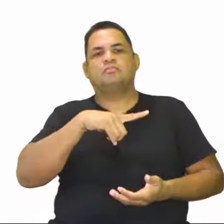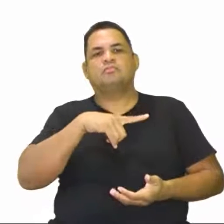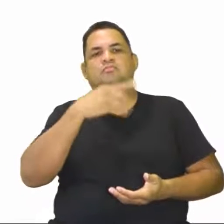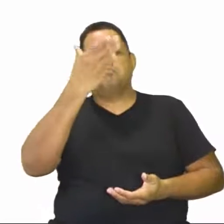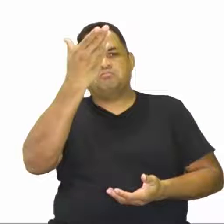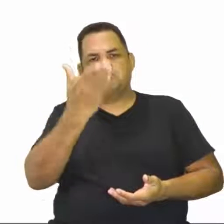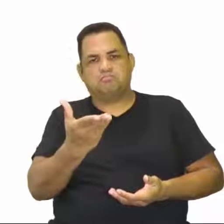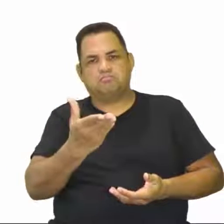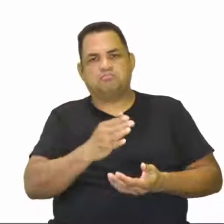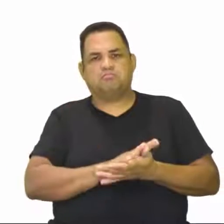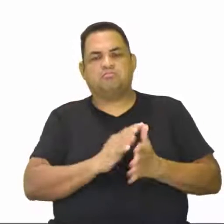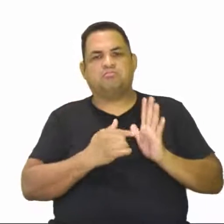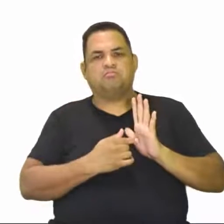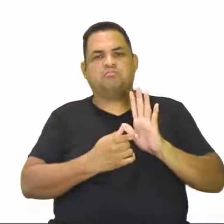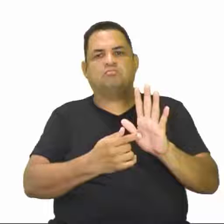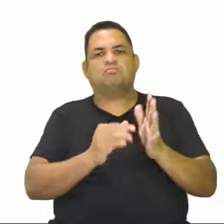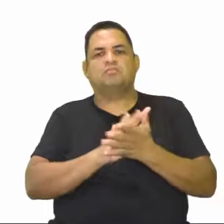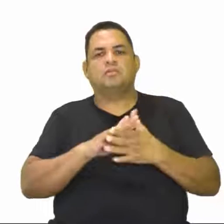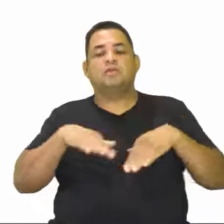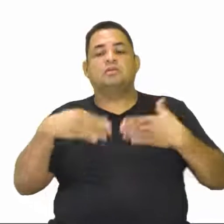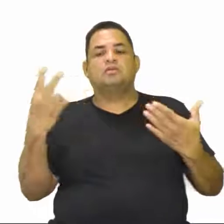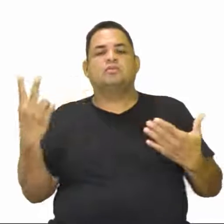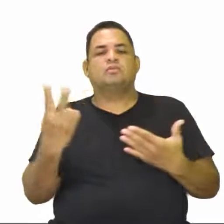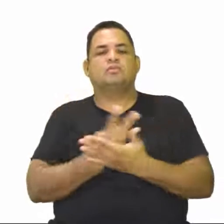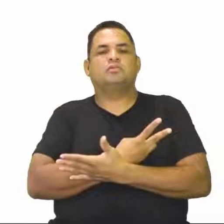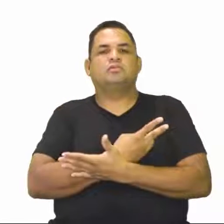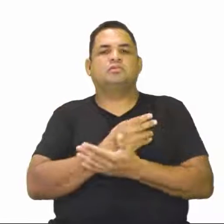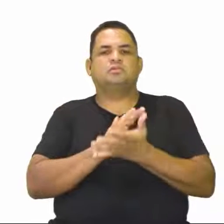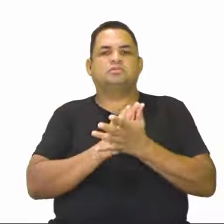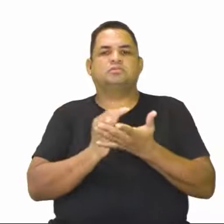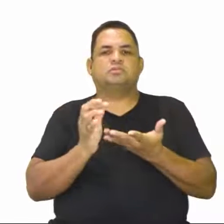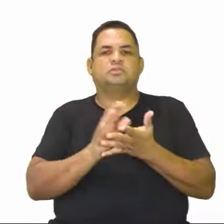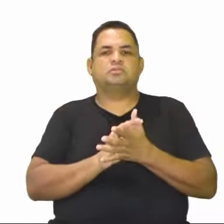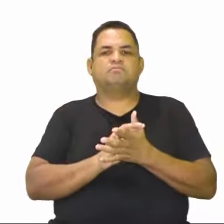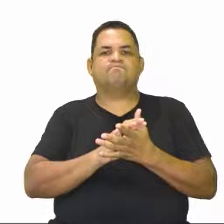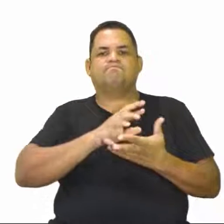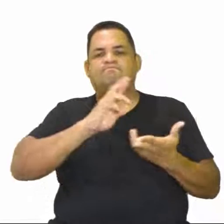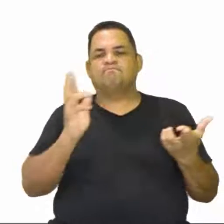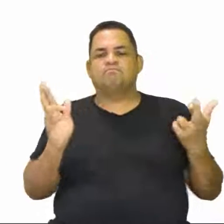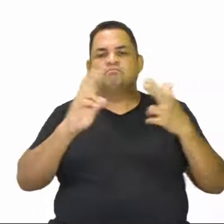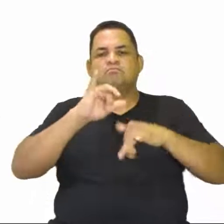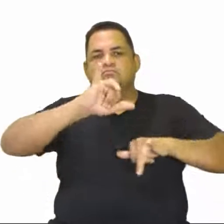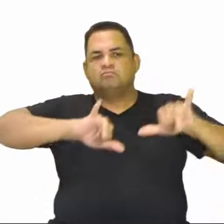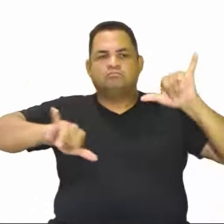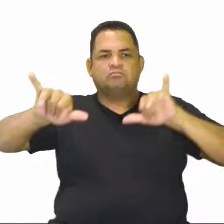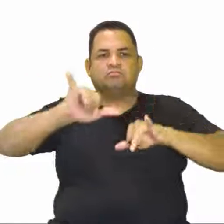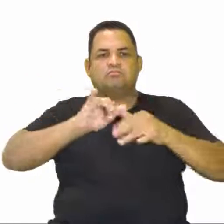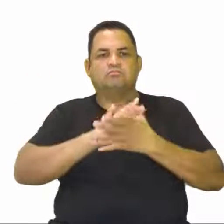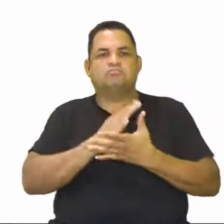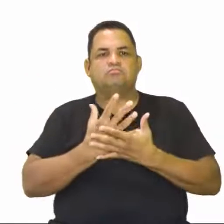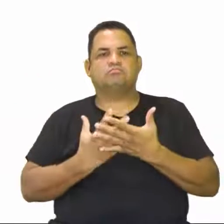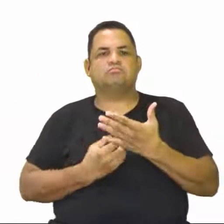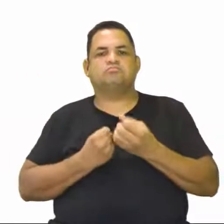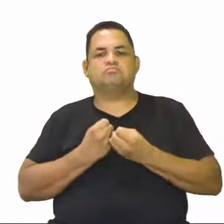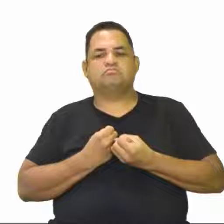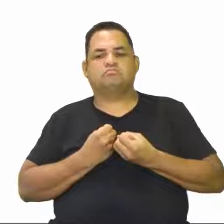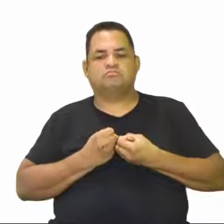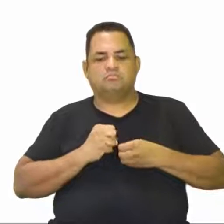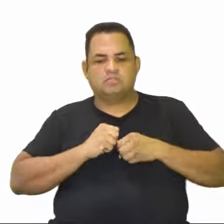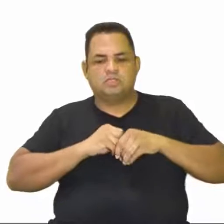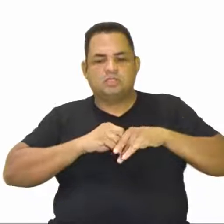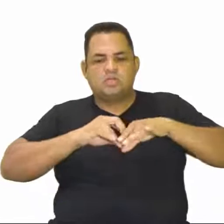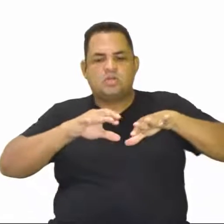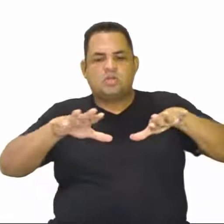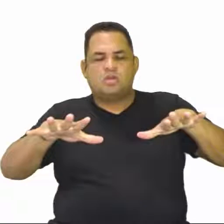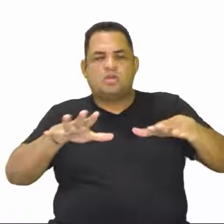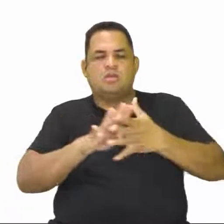algumas evidências da ocorrência de uma reação química, como a liberação de calor, e aí a gente tem um exemplo